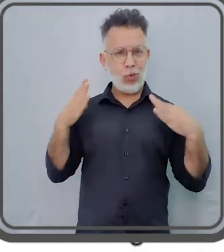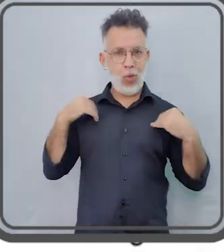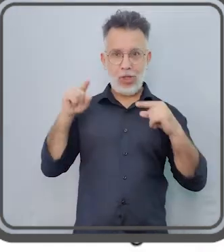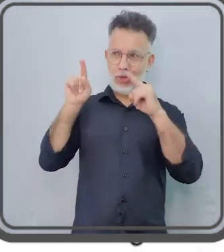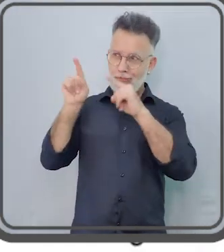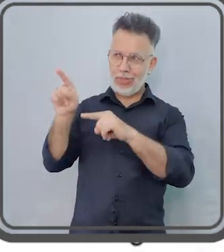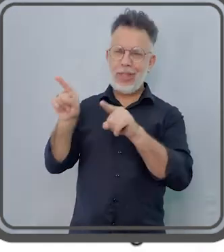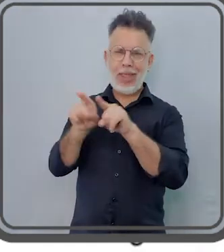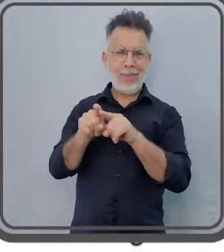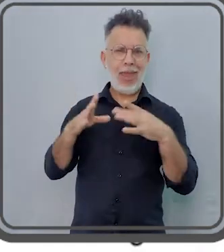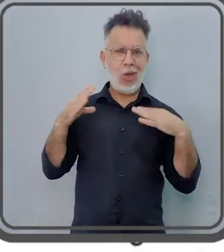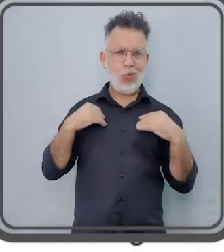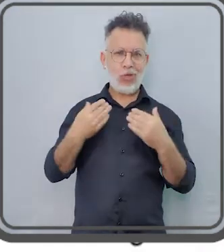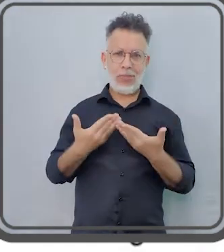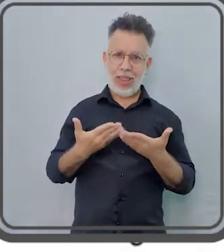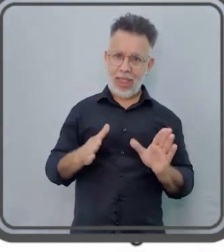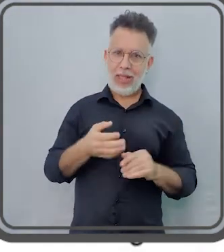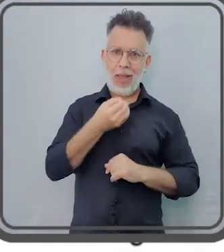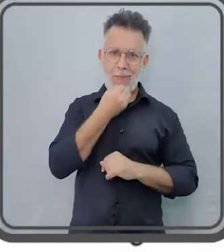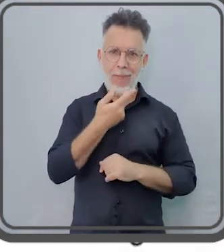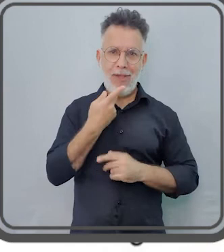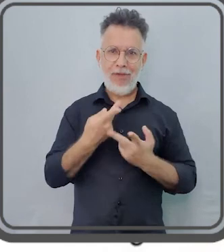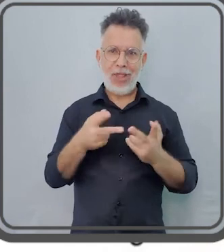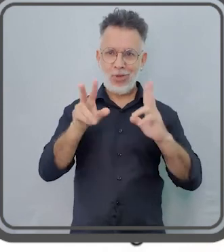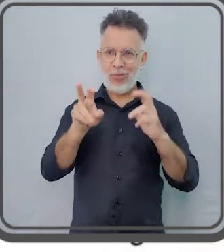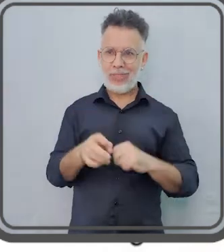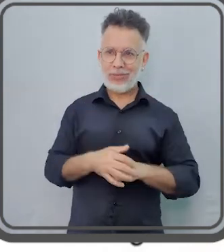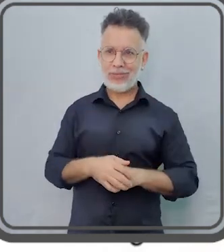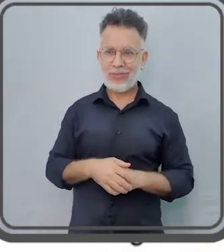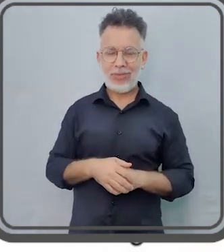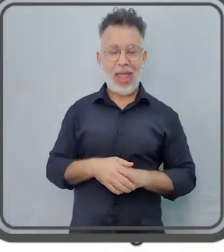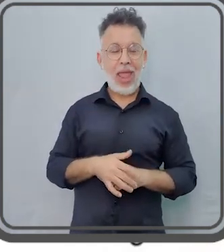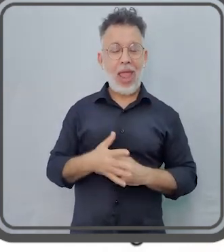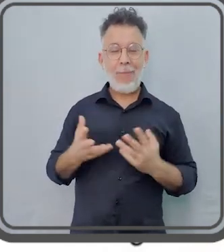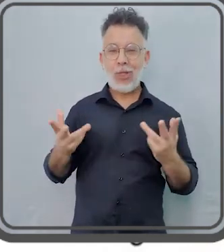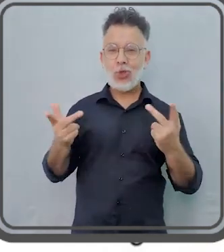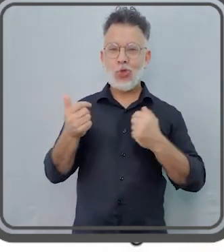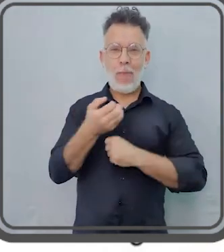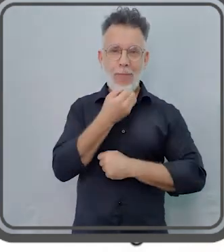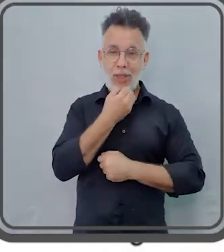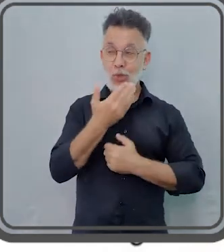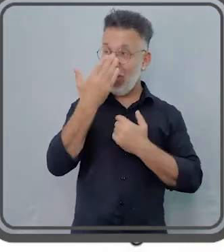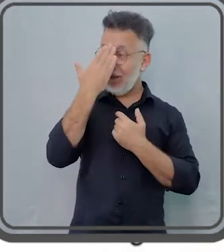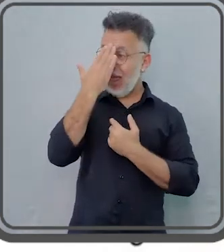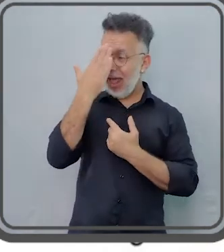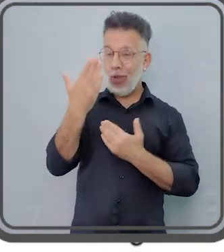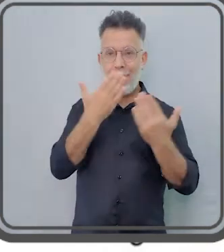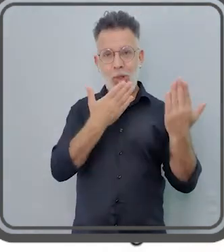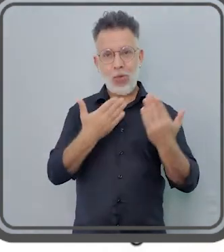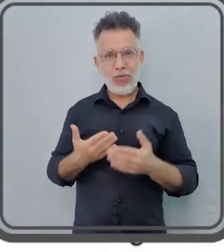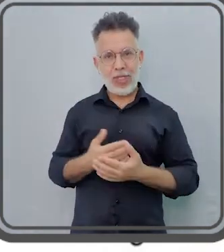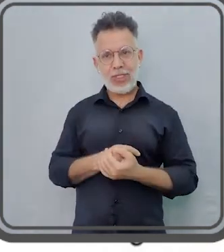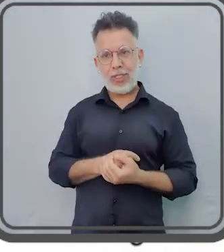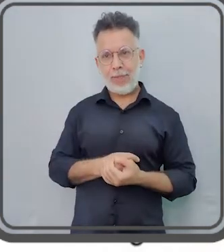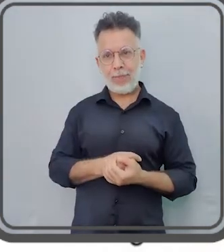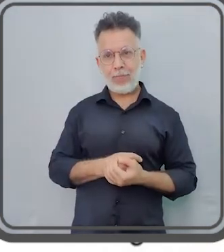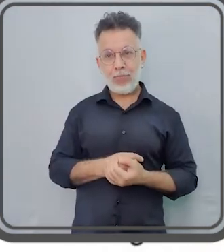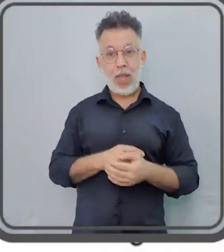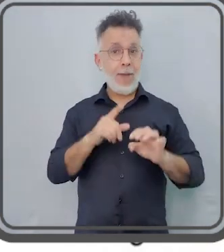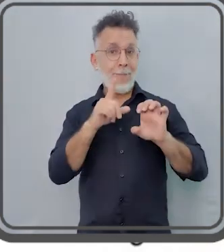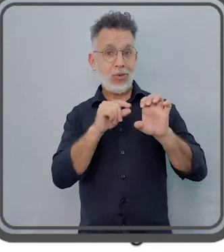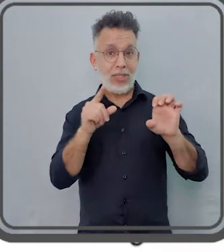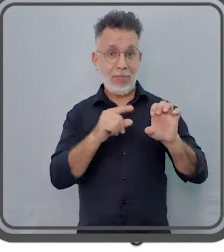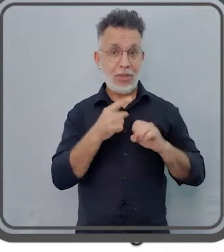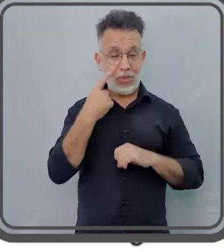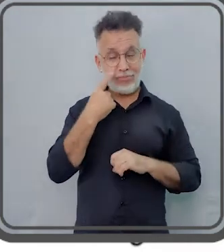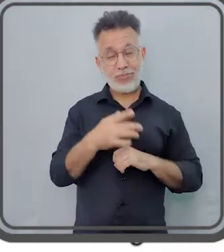gente falar sobre esse assunto. Assim, é uma super oportunidade, então estou grata pelo convite. Para os empreendedores, eu acho que eu talvez não fale